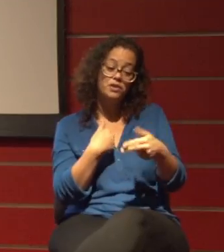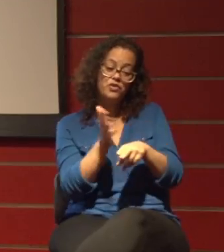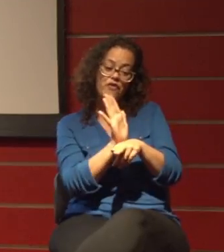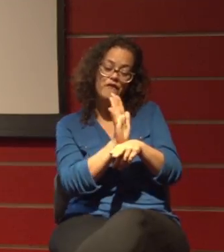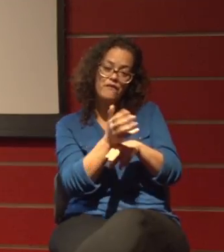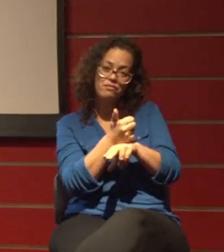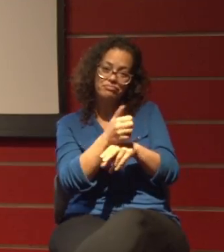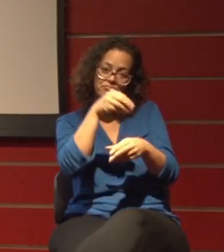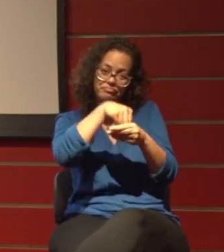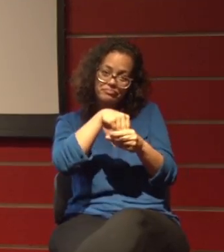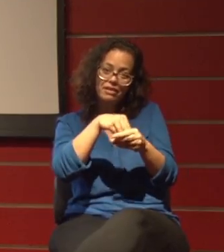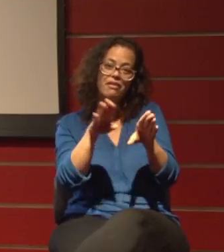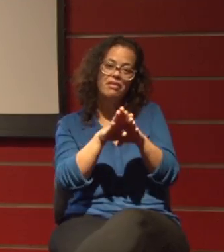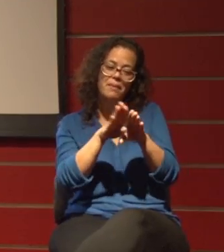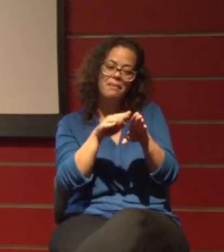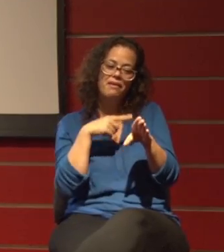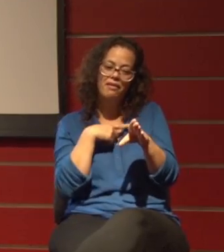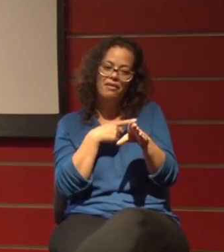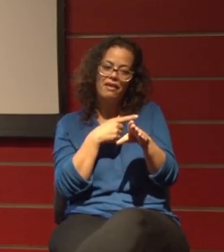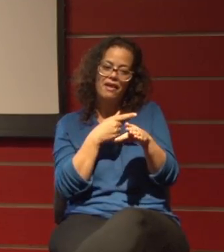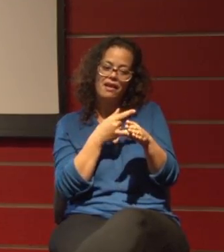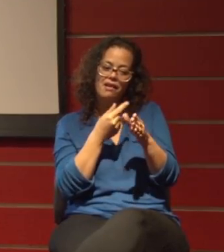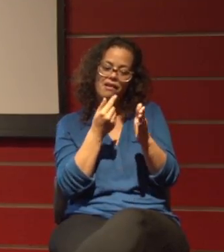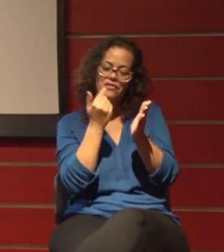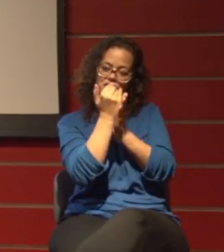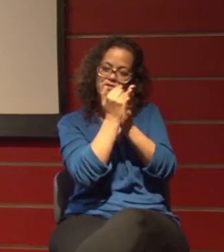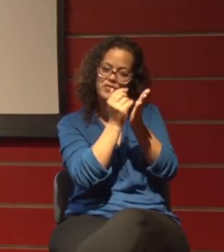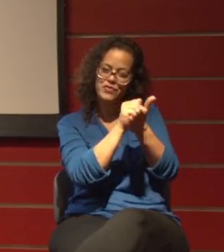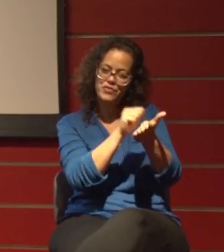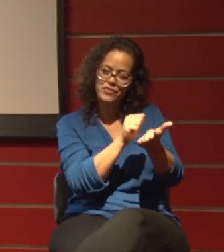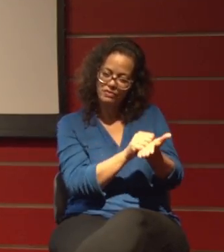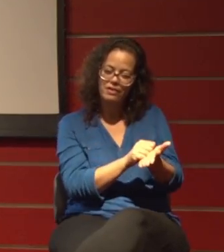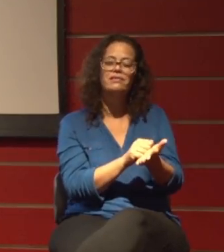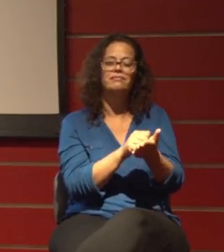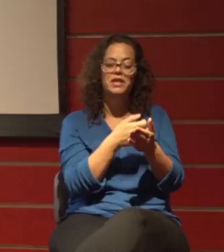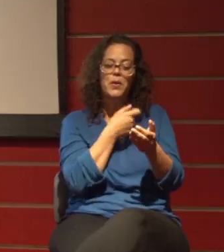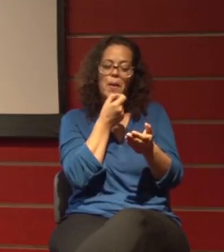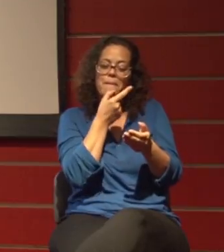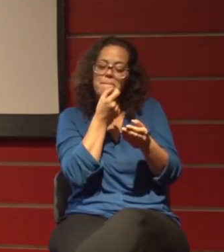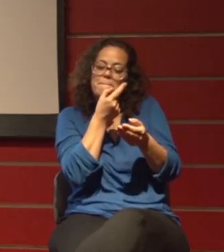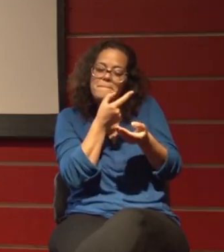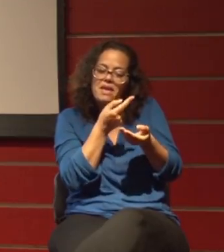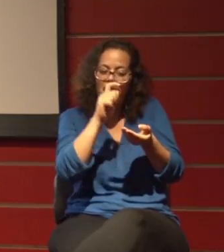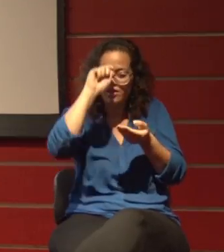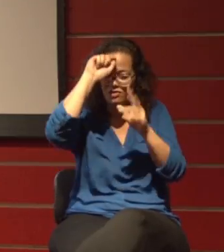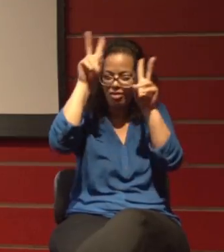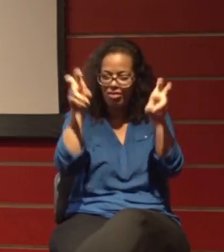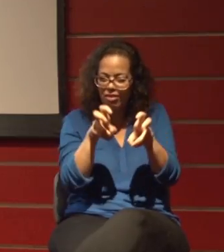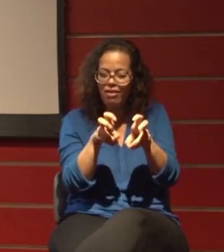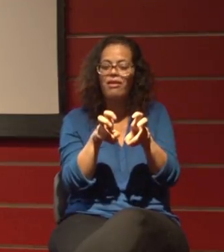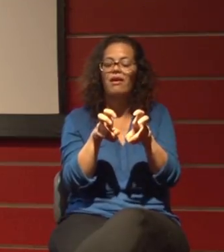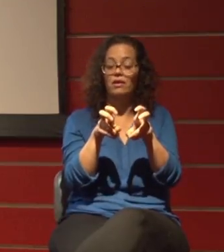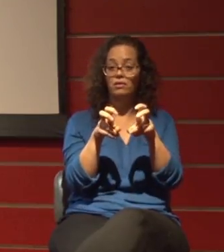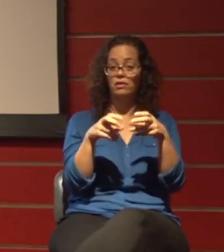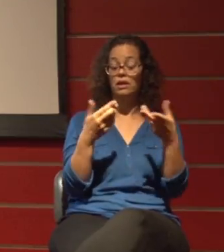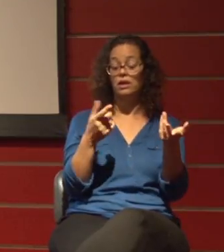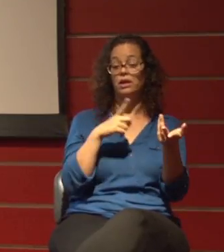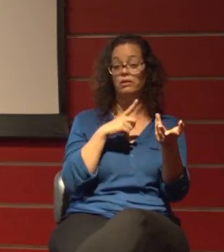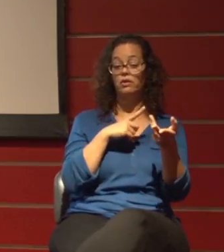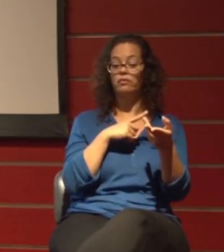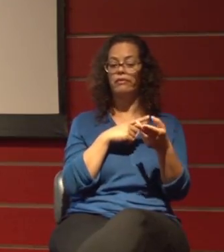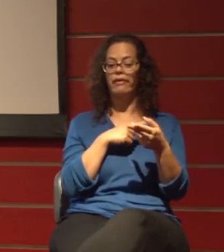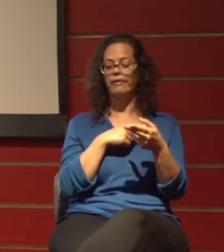fazer esse trabalho eles fazem uma piadinha aqui ali com certeza ire a c ela tá Sobre o domínio do FBI né tem aquela